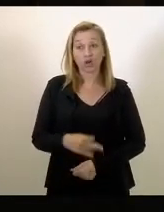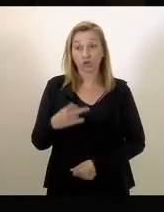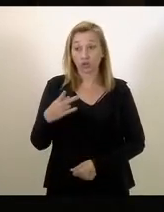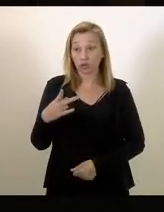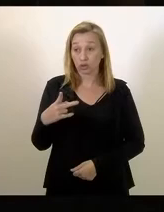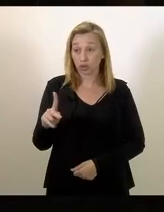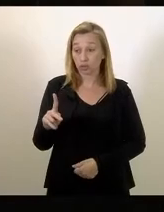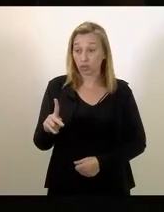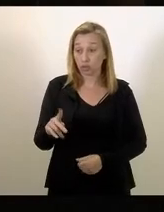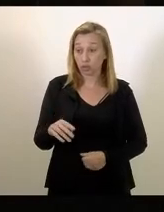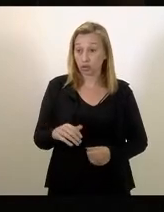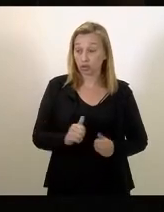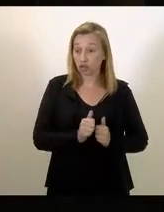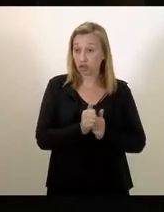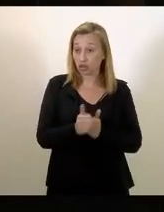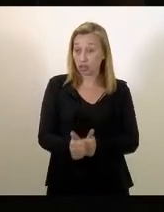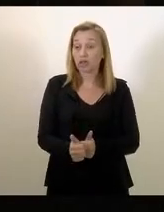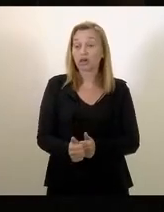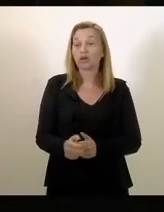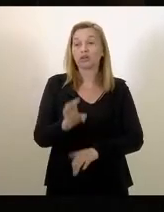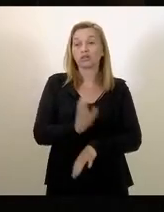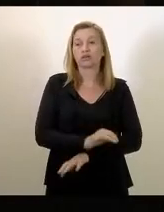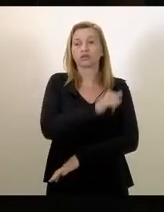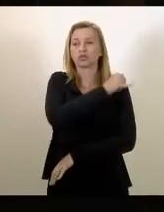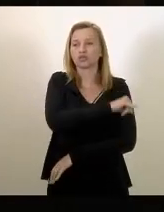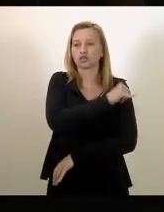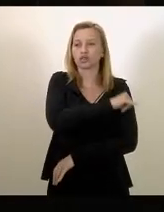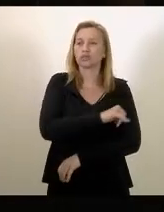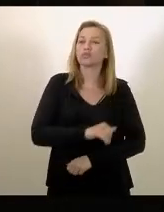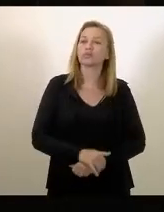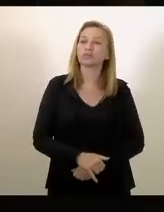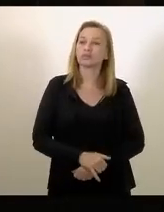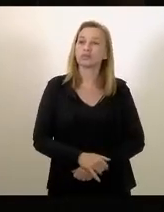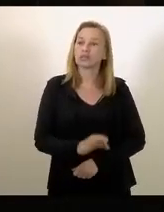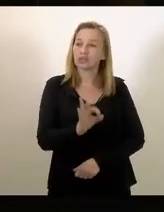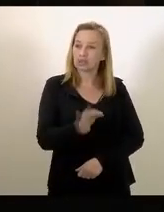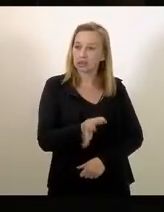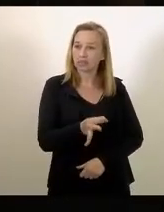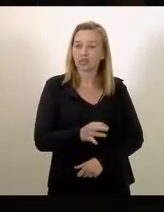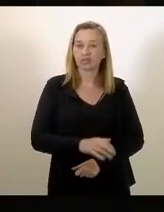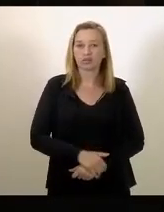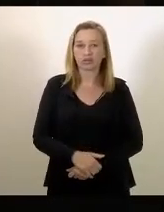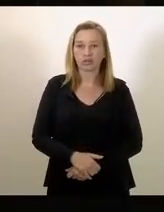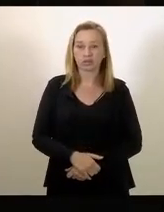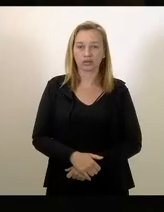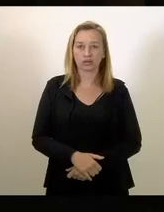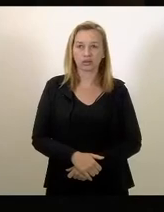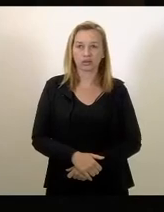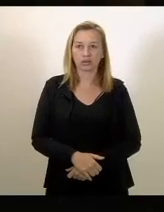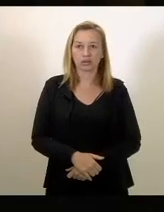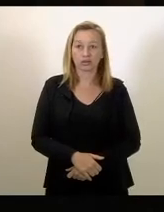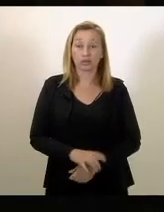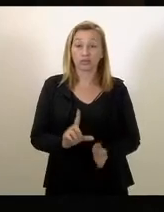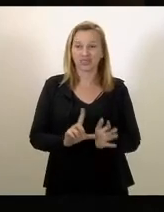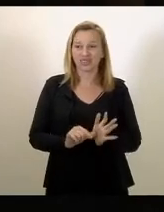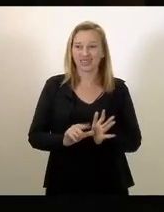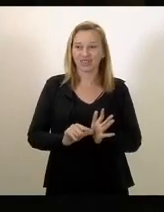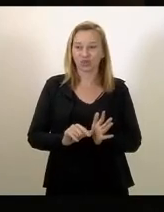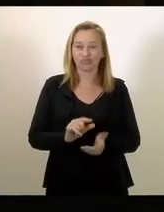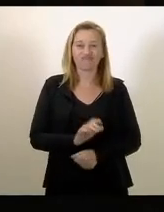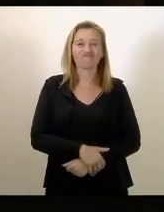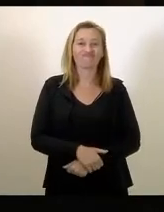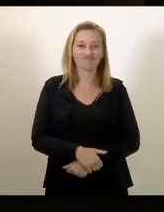condução do estado do Rio de Janeiro exatamente ele pelo atraso